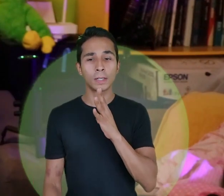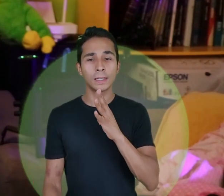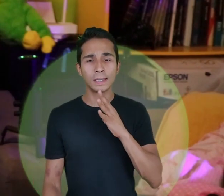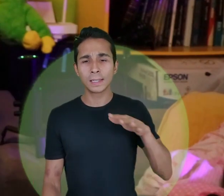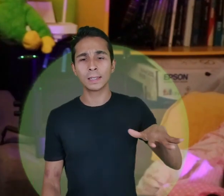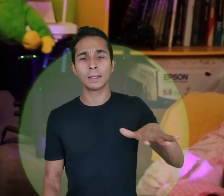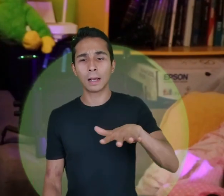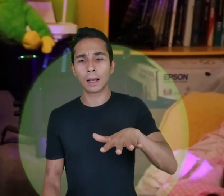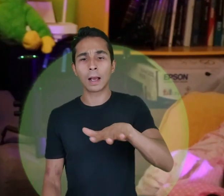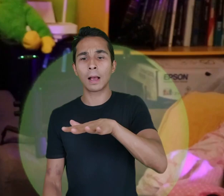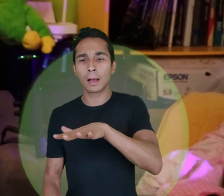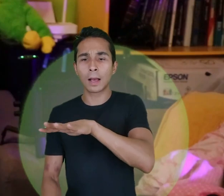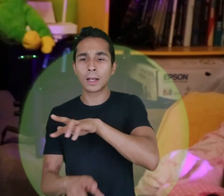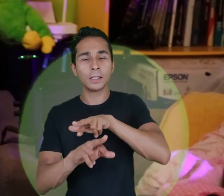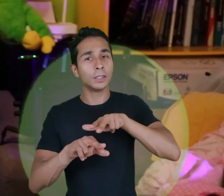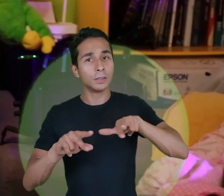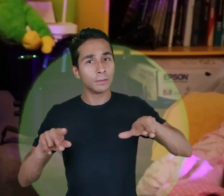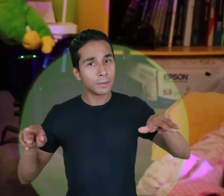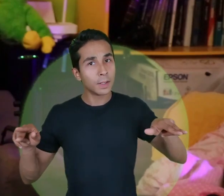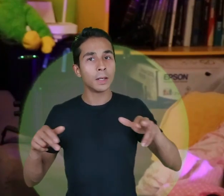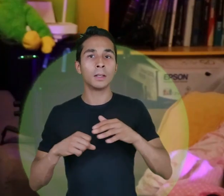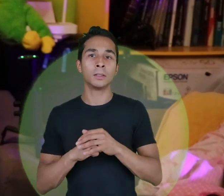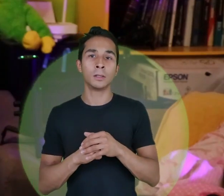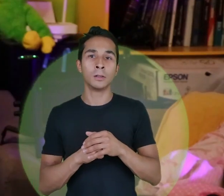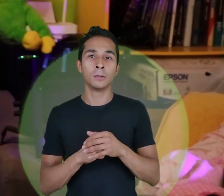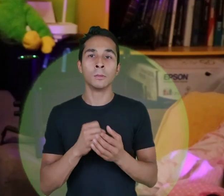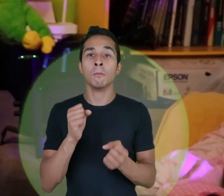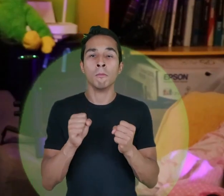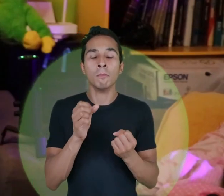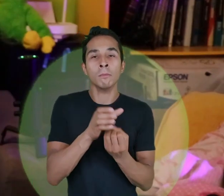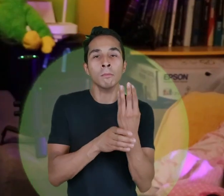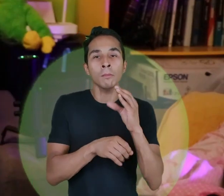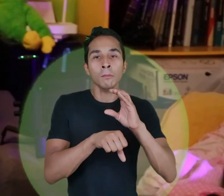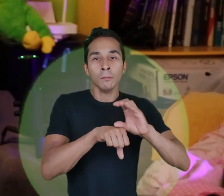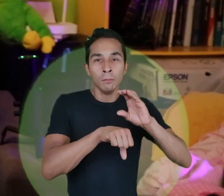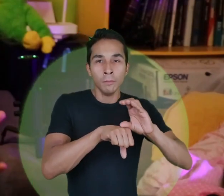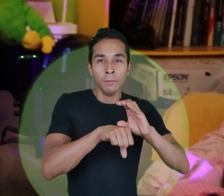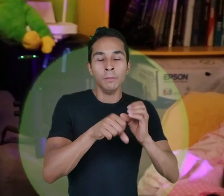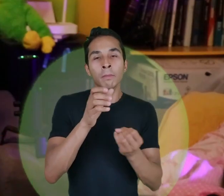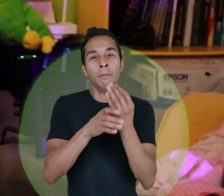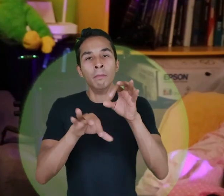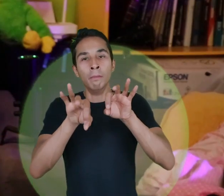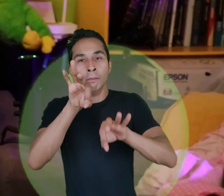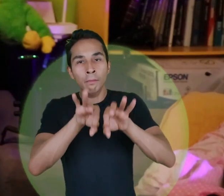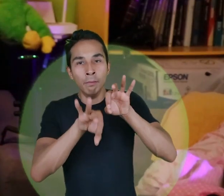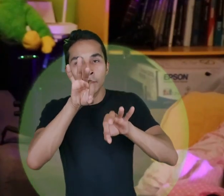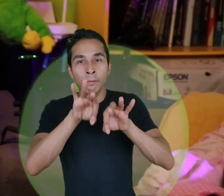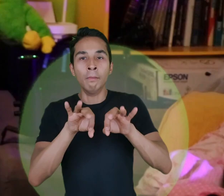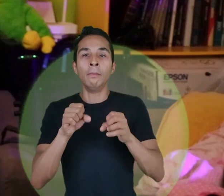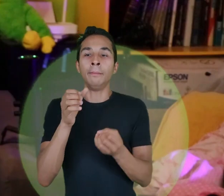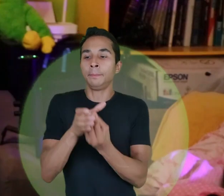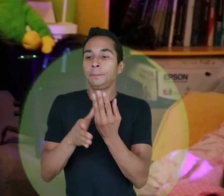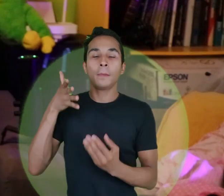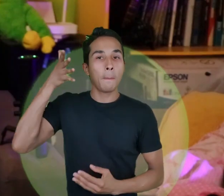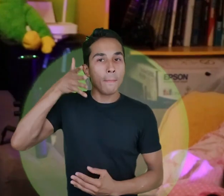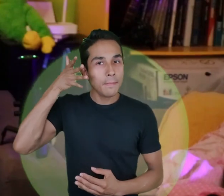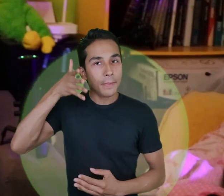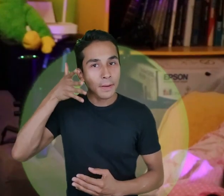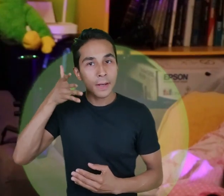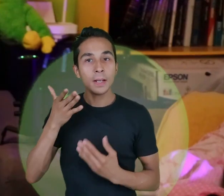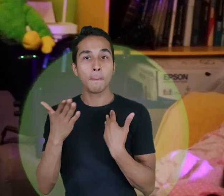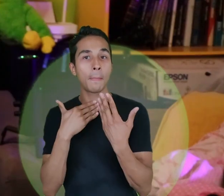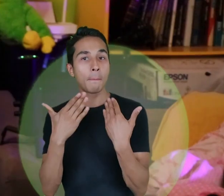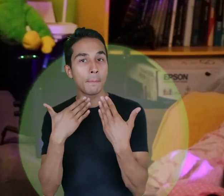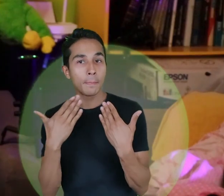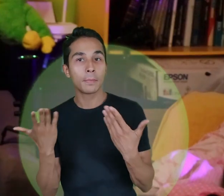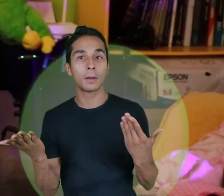estar formando cursos, oficinas, palestras, bate-papos. A gente tem ferramentas aí como os podcasts, ou como os spaces do Twitter, né, como